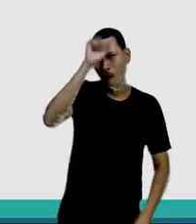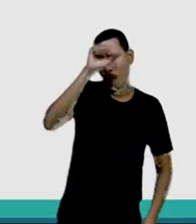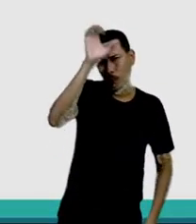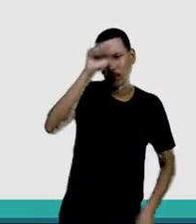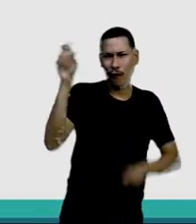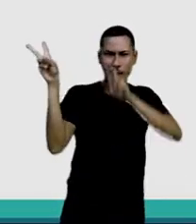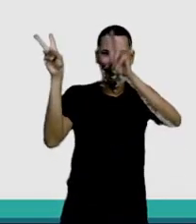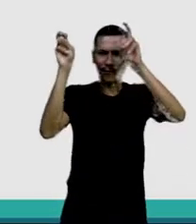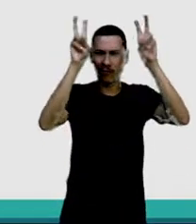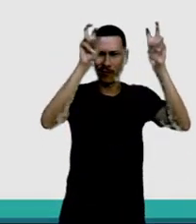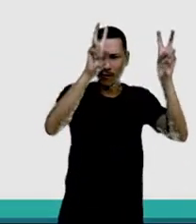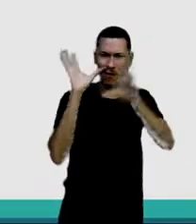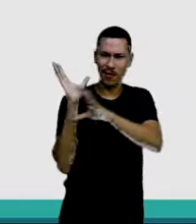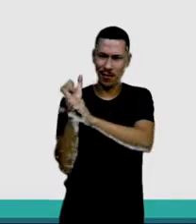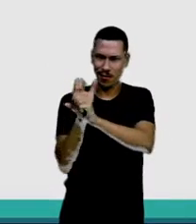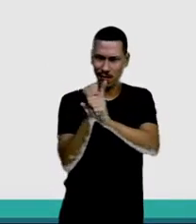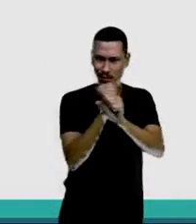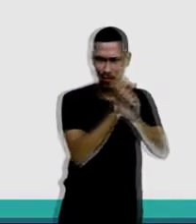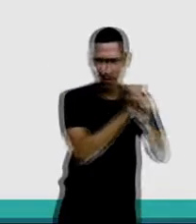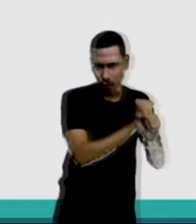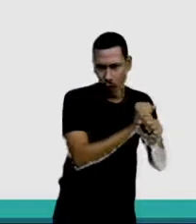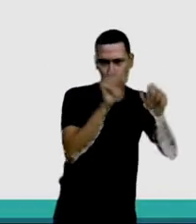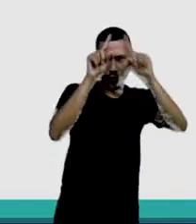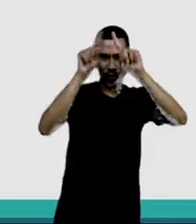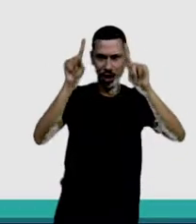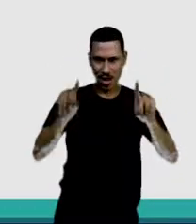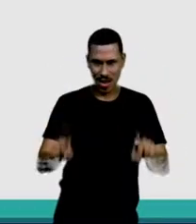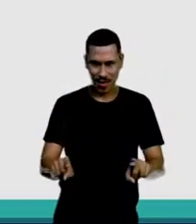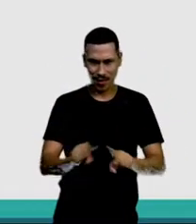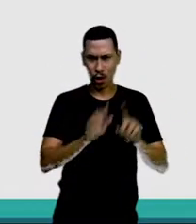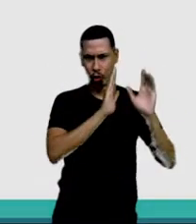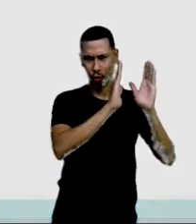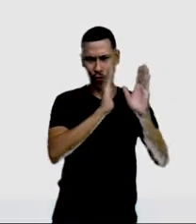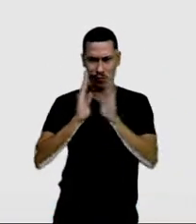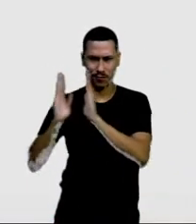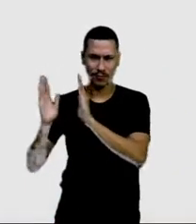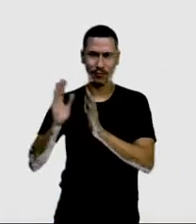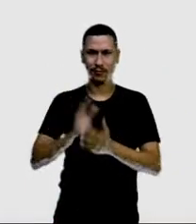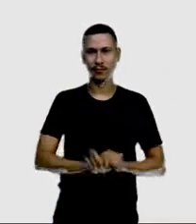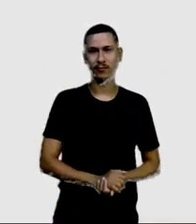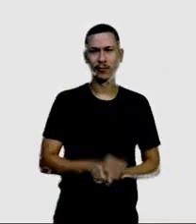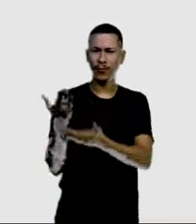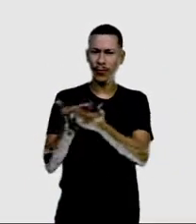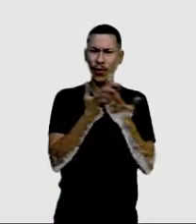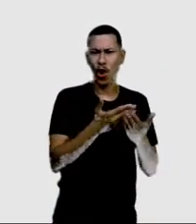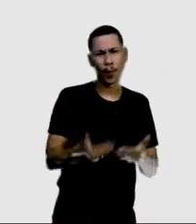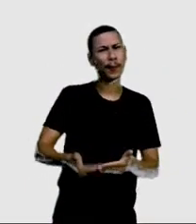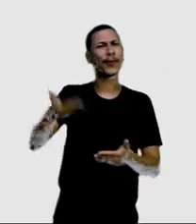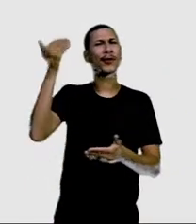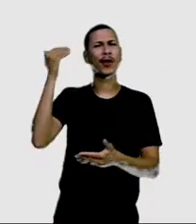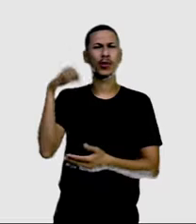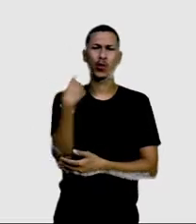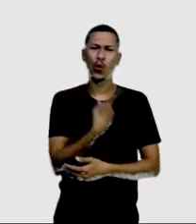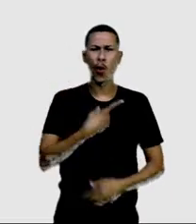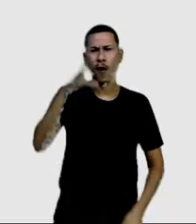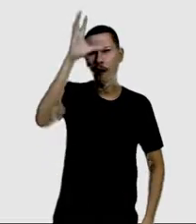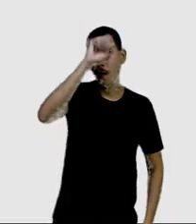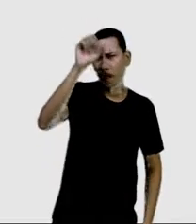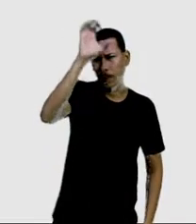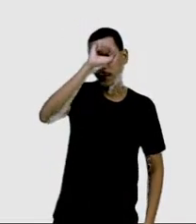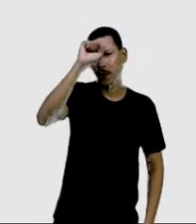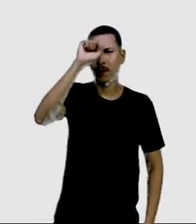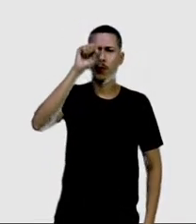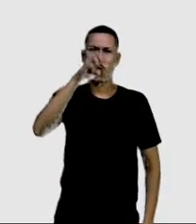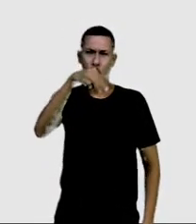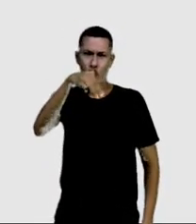falar sobre o cálculo de blocos retangulares. Lembrando, na aula passada nós compreendemos os conceitos